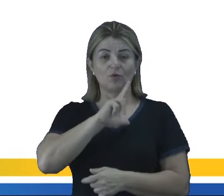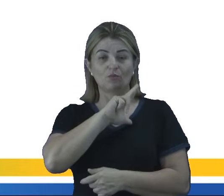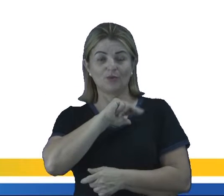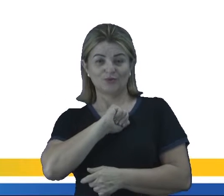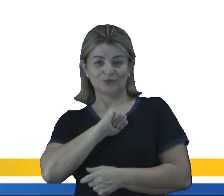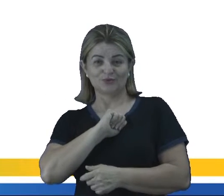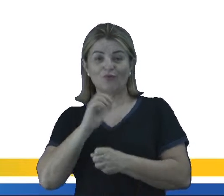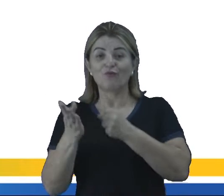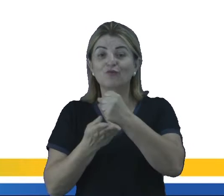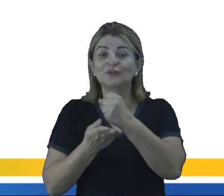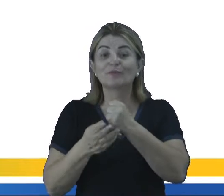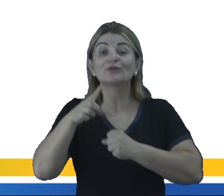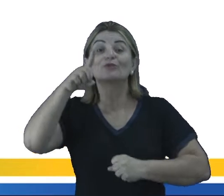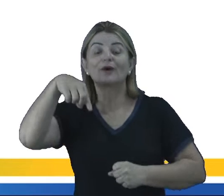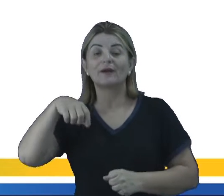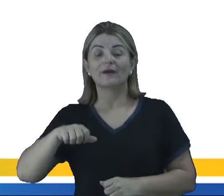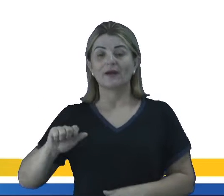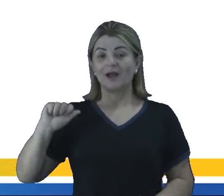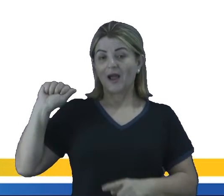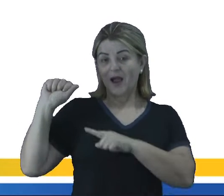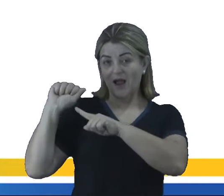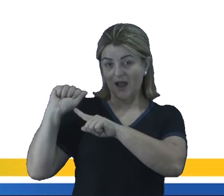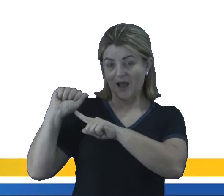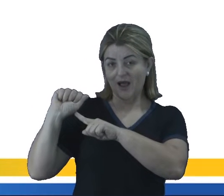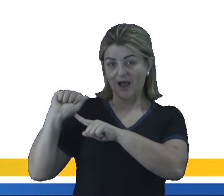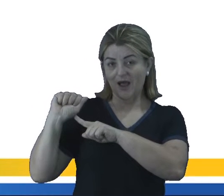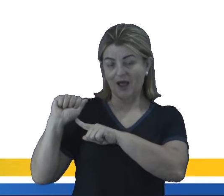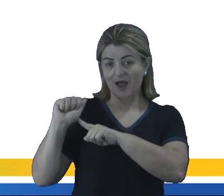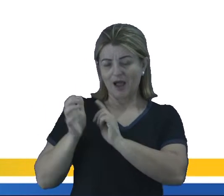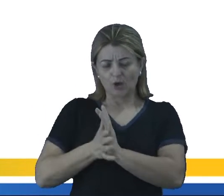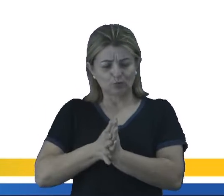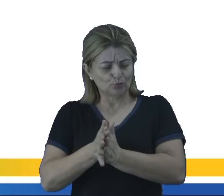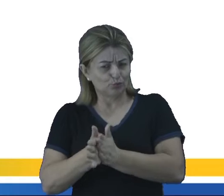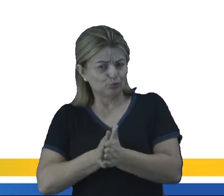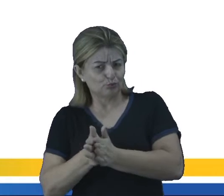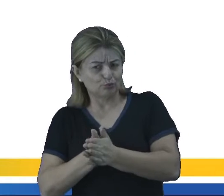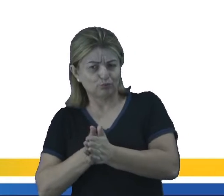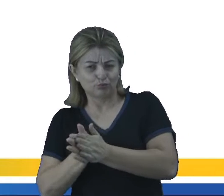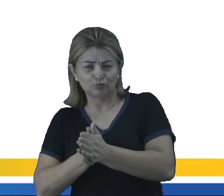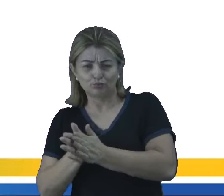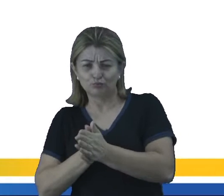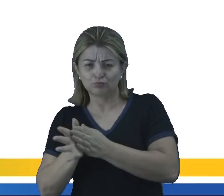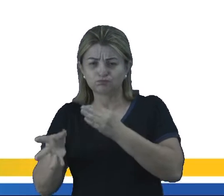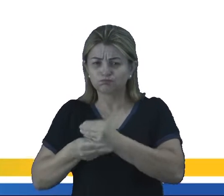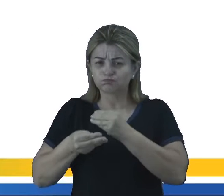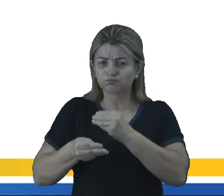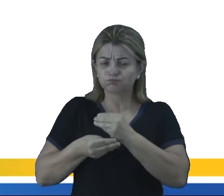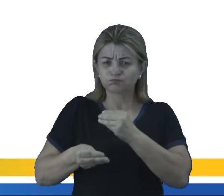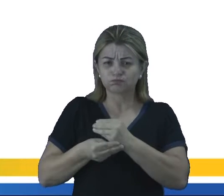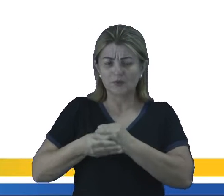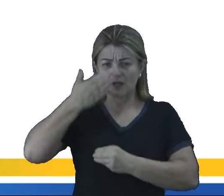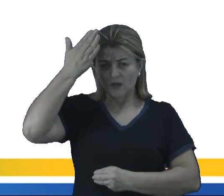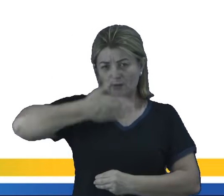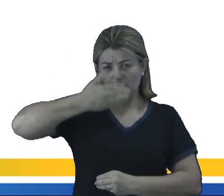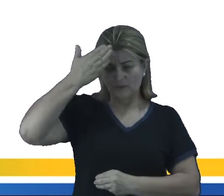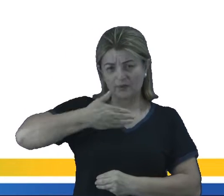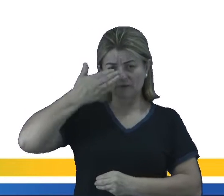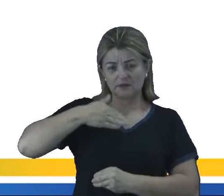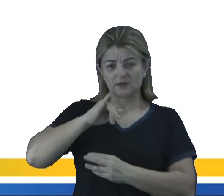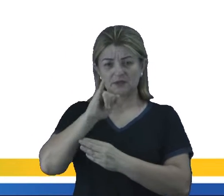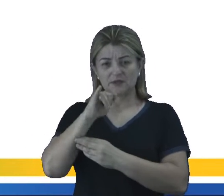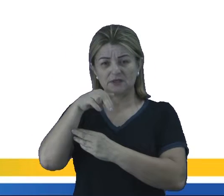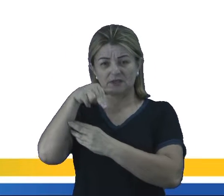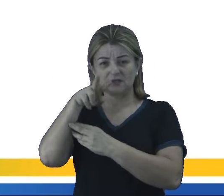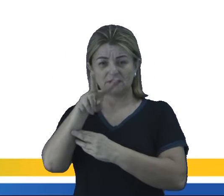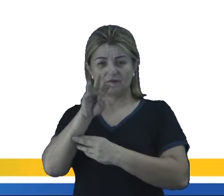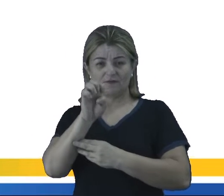vamos mudar esse tempo verbal? Vamos lá? Eu não gostava de ler, né? Até porque você é um leitor.